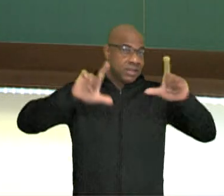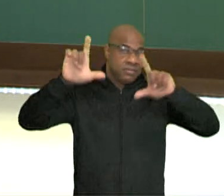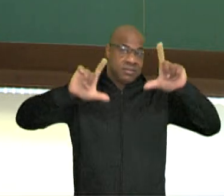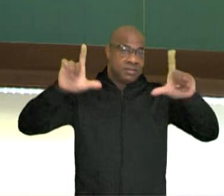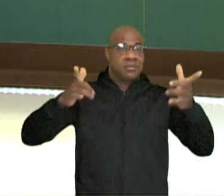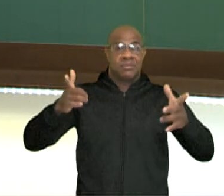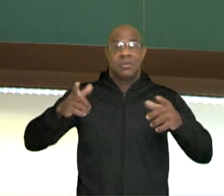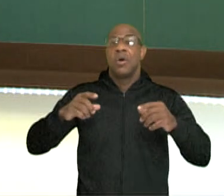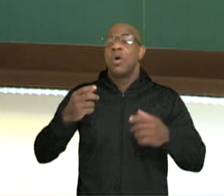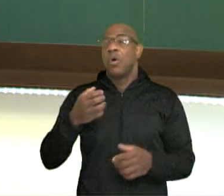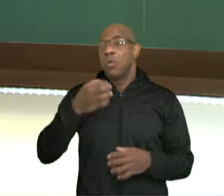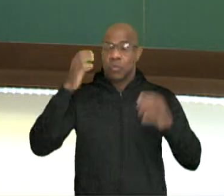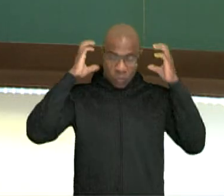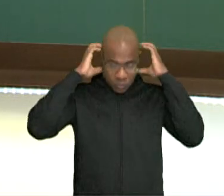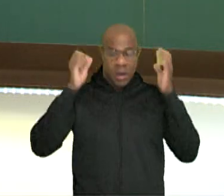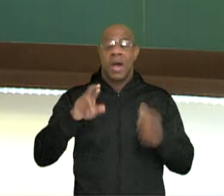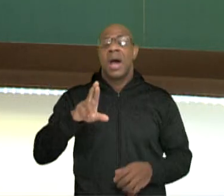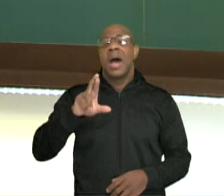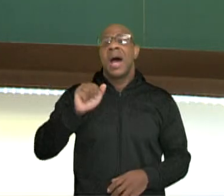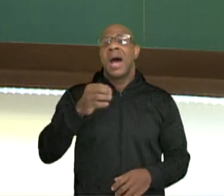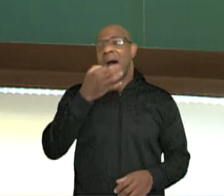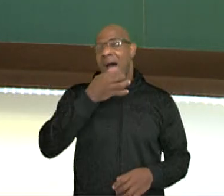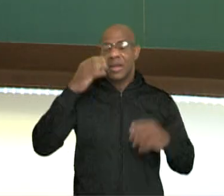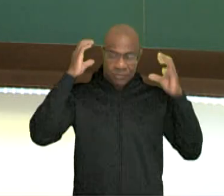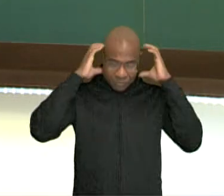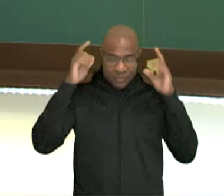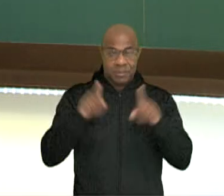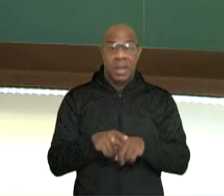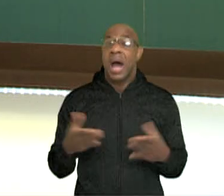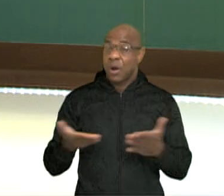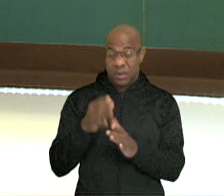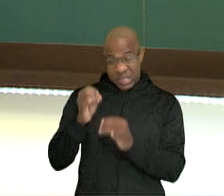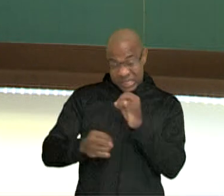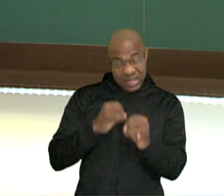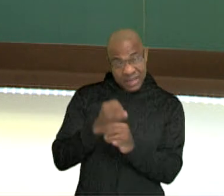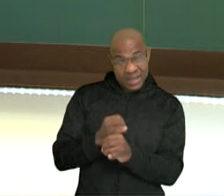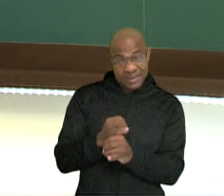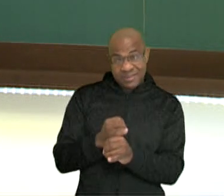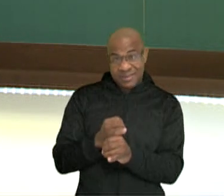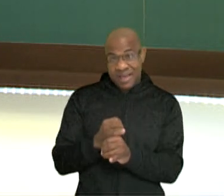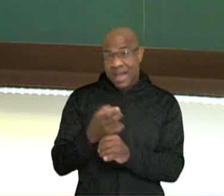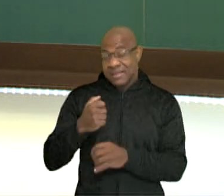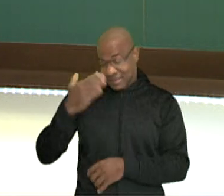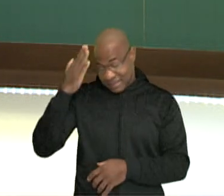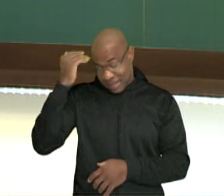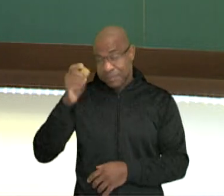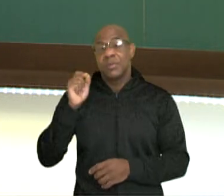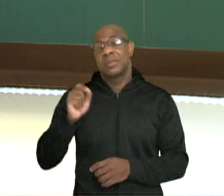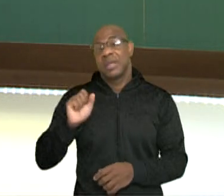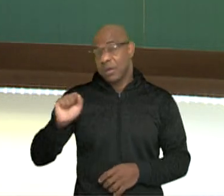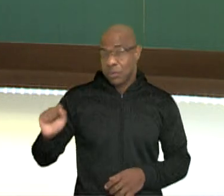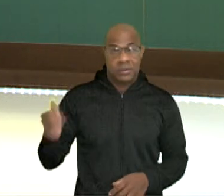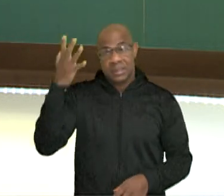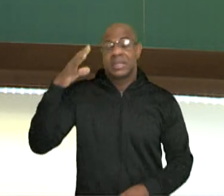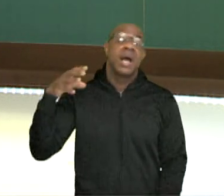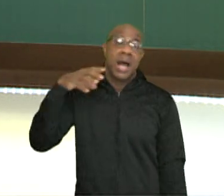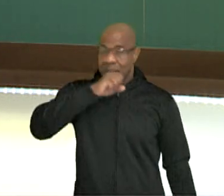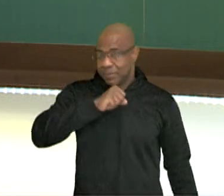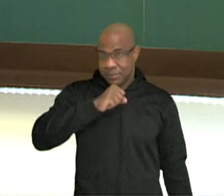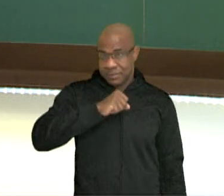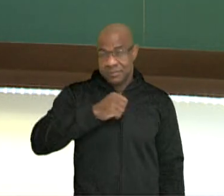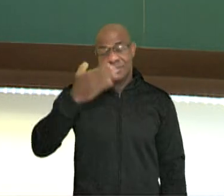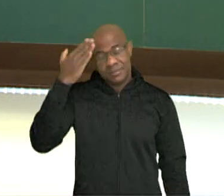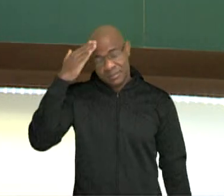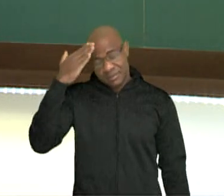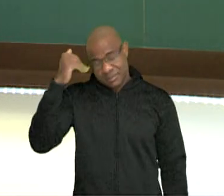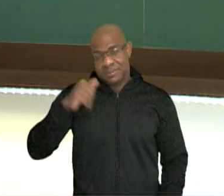exemplo, ou do rádio. Agora, com a internet, nós acabamos sabendo, às vezes, em poucos minutos lá que aconteceu uma coisa, né, que